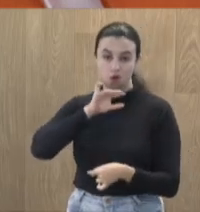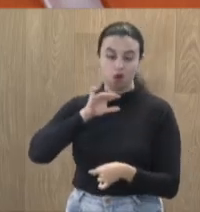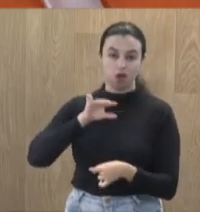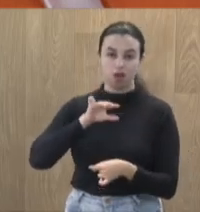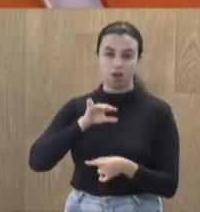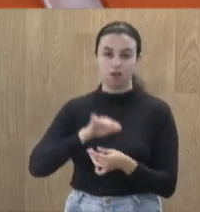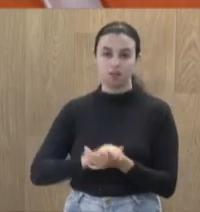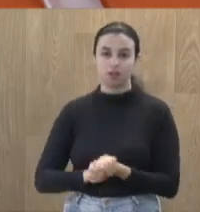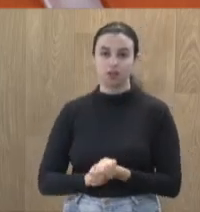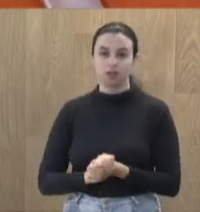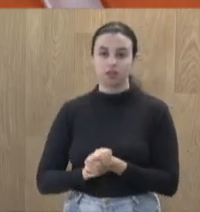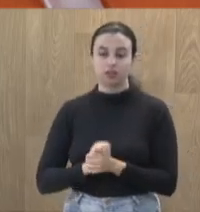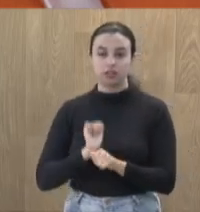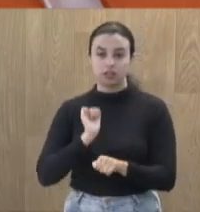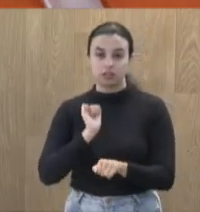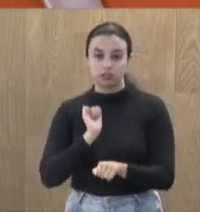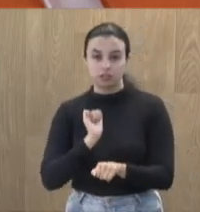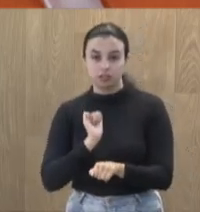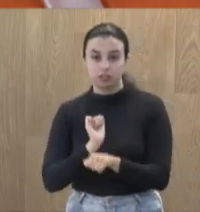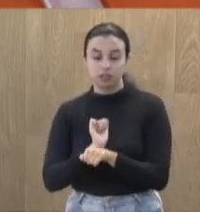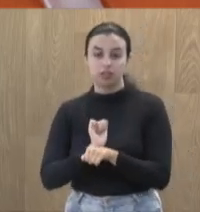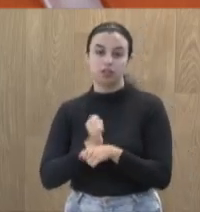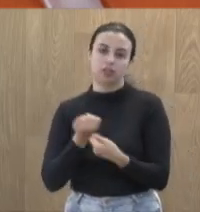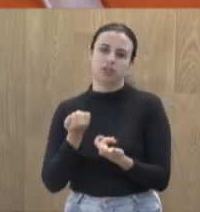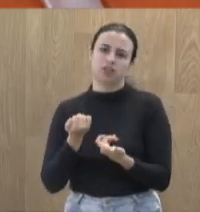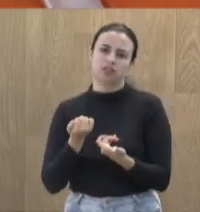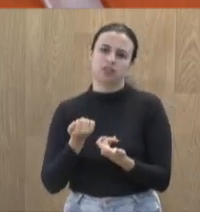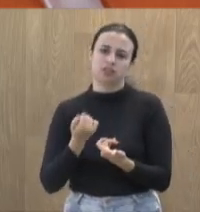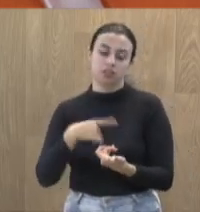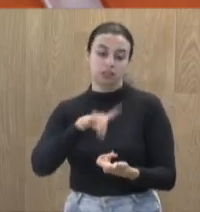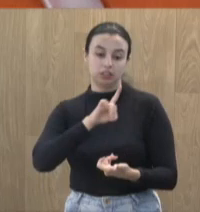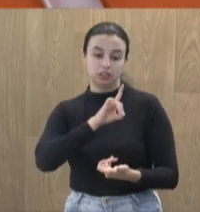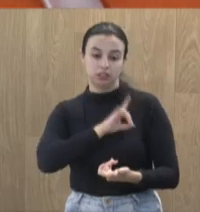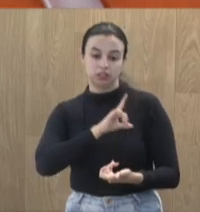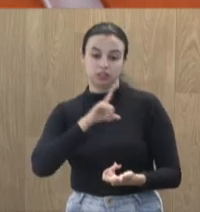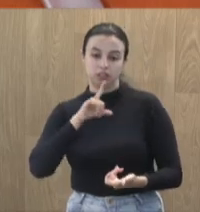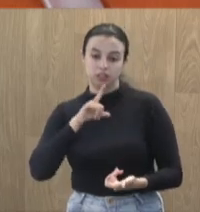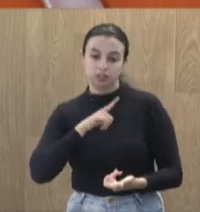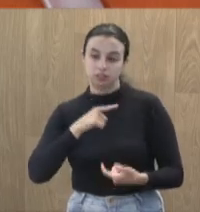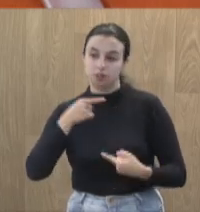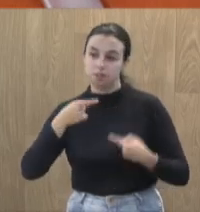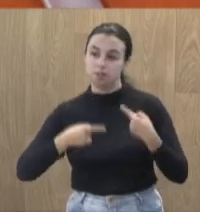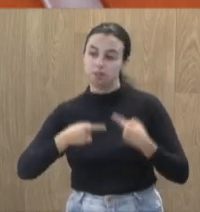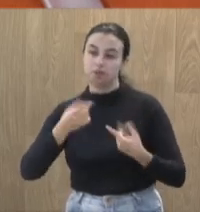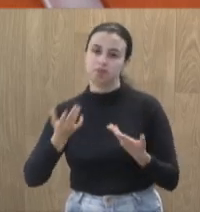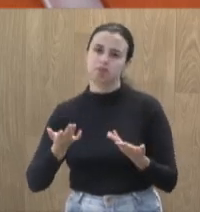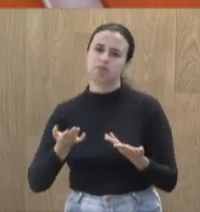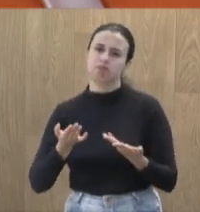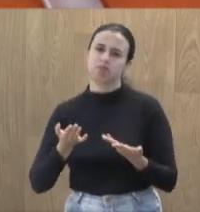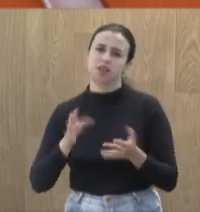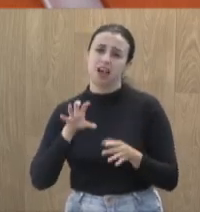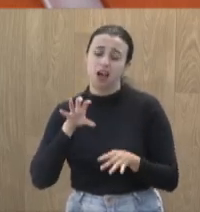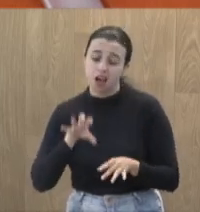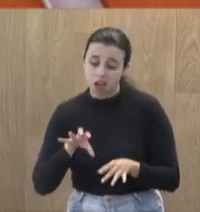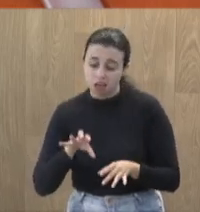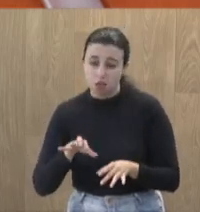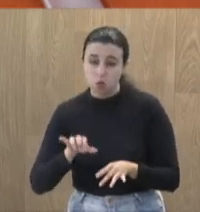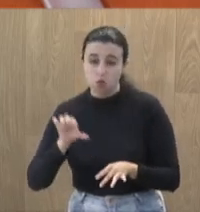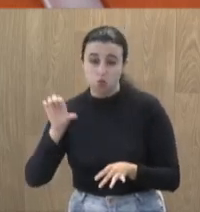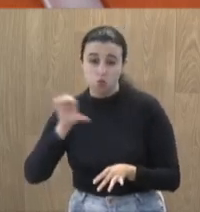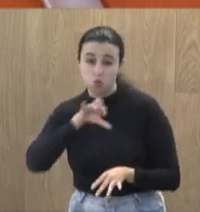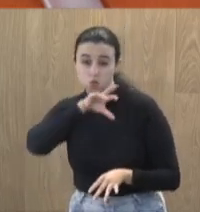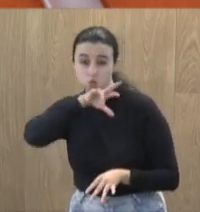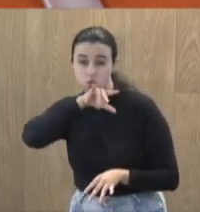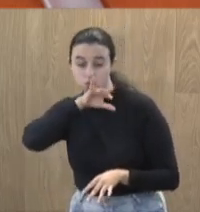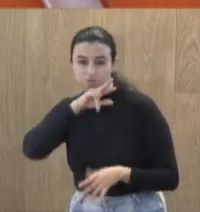existe para Divinópolis, para o estado de Minas e para o Brasil. É isso que isso aqui está